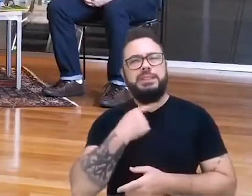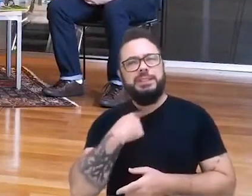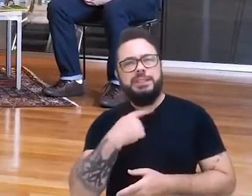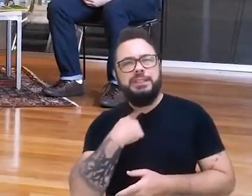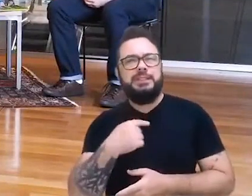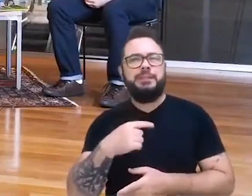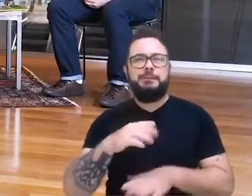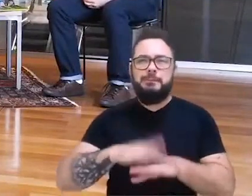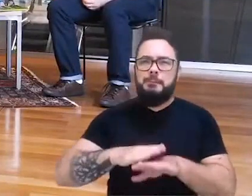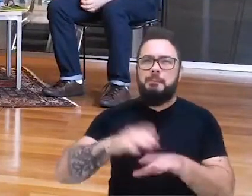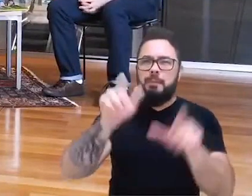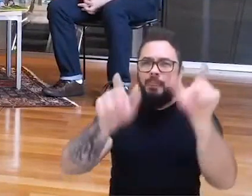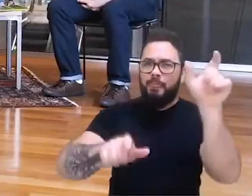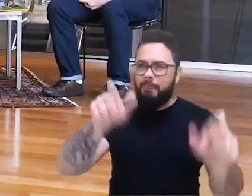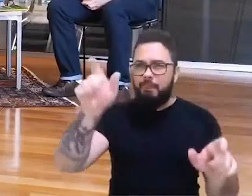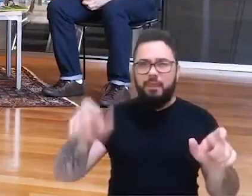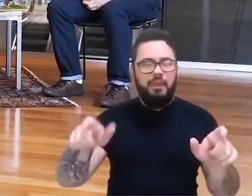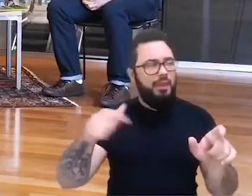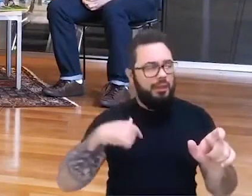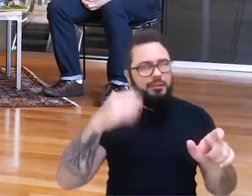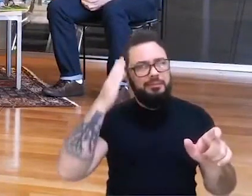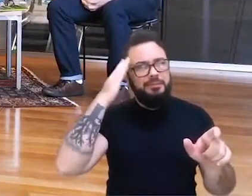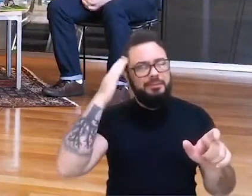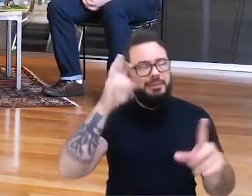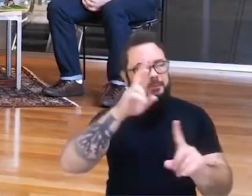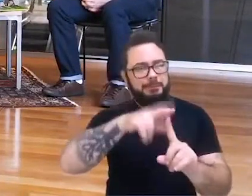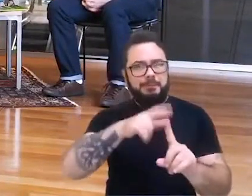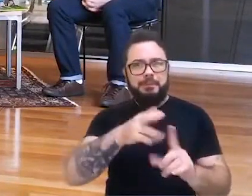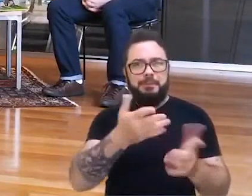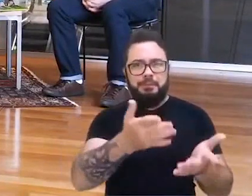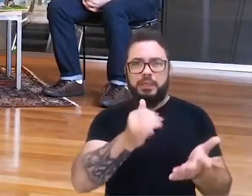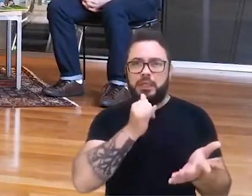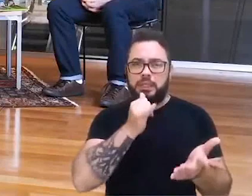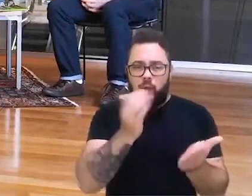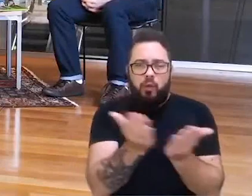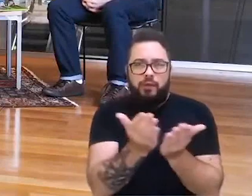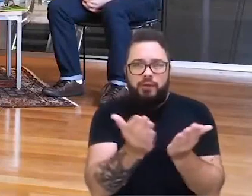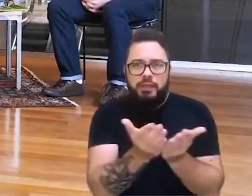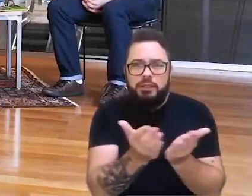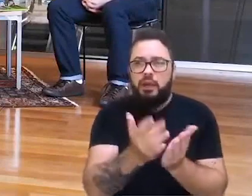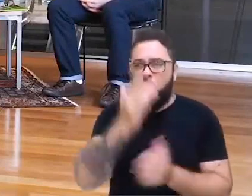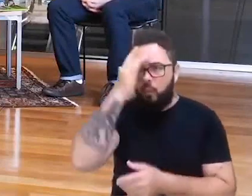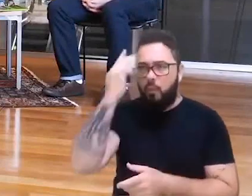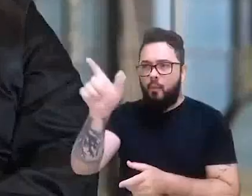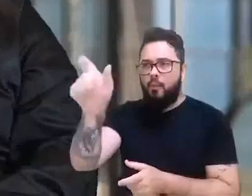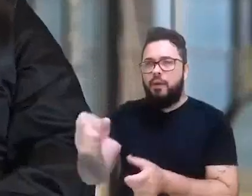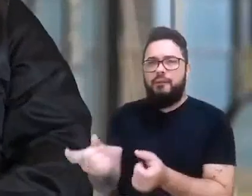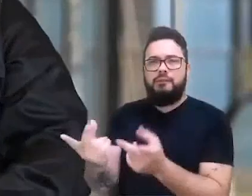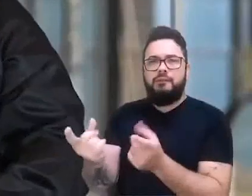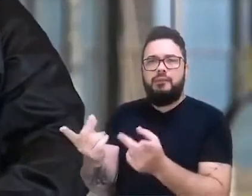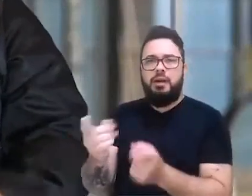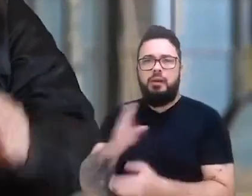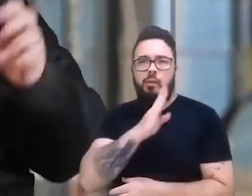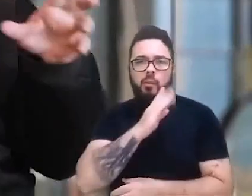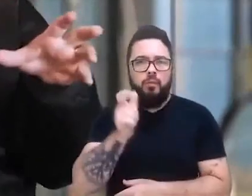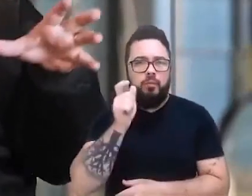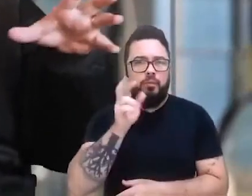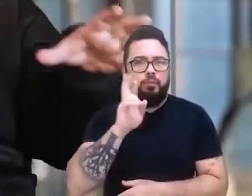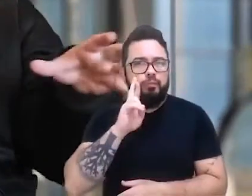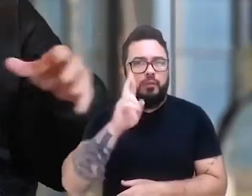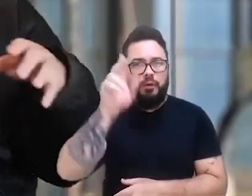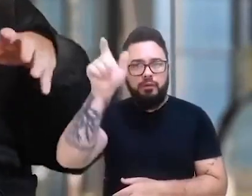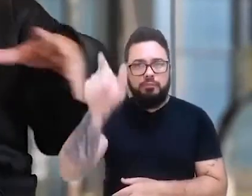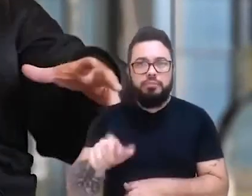de pôr os personagens. Eu sinto que devo representar esses personagens. Então tem o evangélico, tem o cara da vendinha, tem o cara do bar, tem o